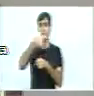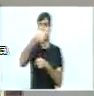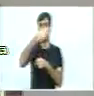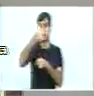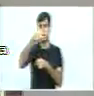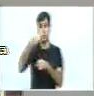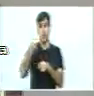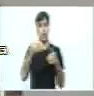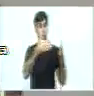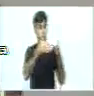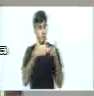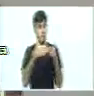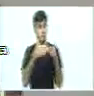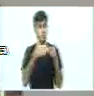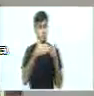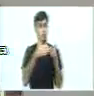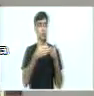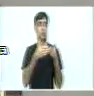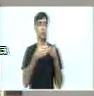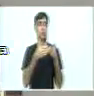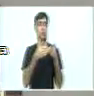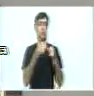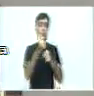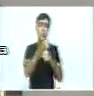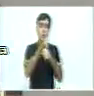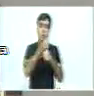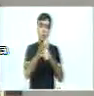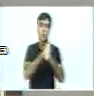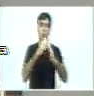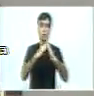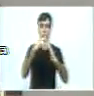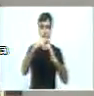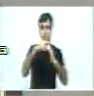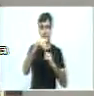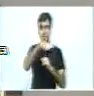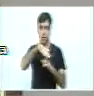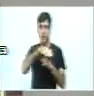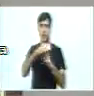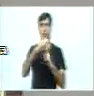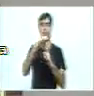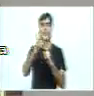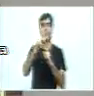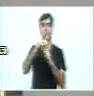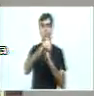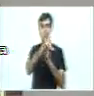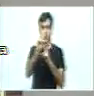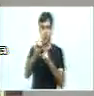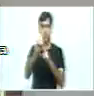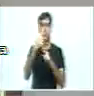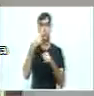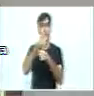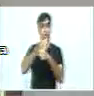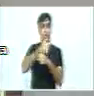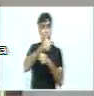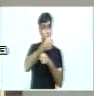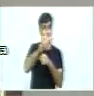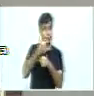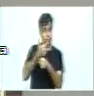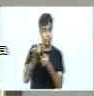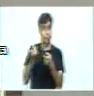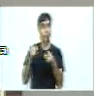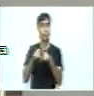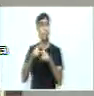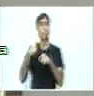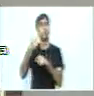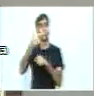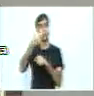fiz o pedido, né, de uma reforma, da construção de uma capela mortuária feita em São José do Triunfo em 2012, em 2013 me